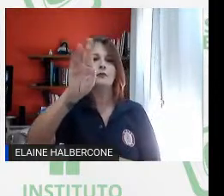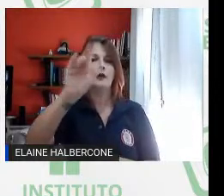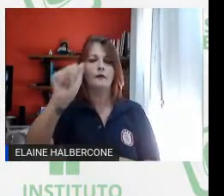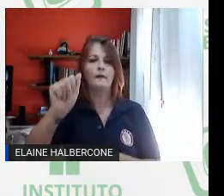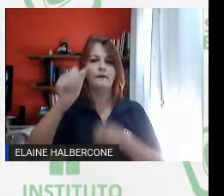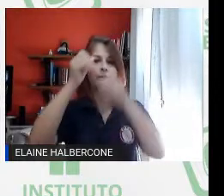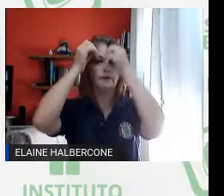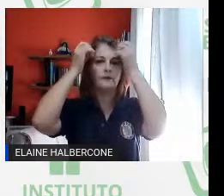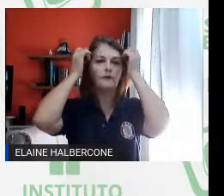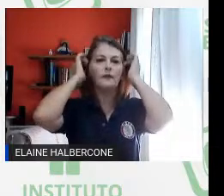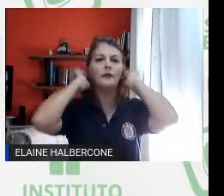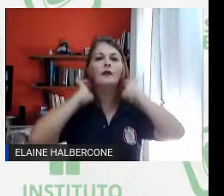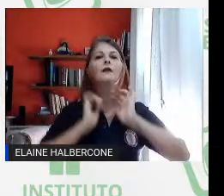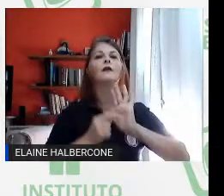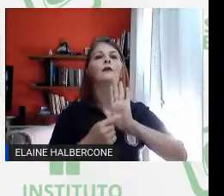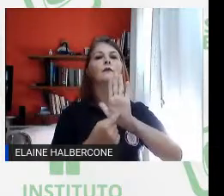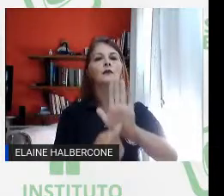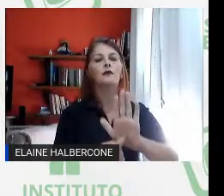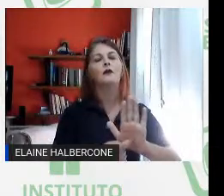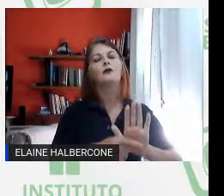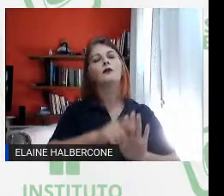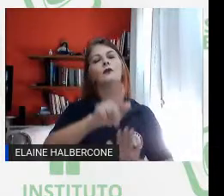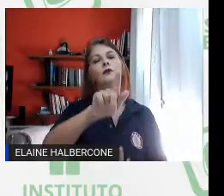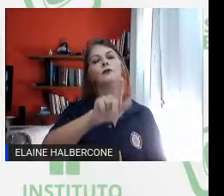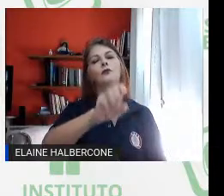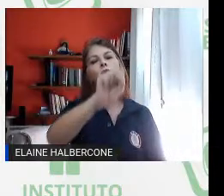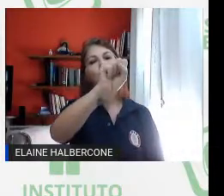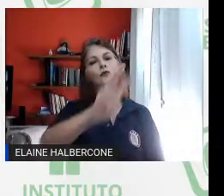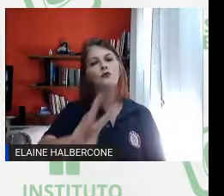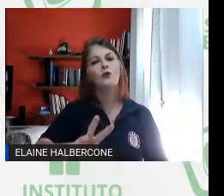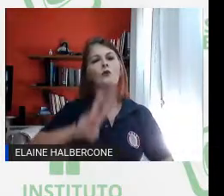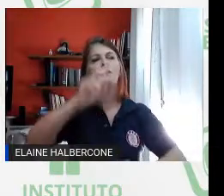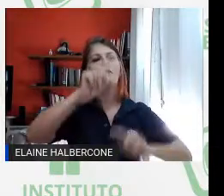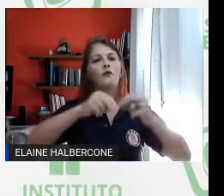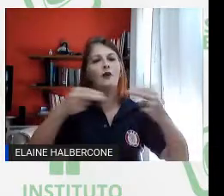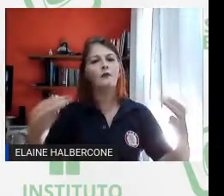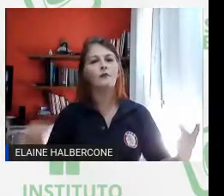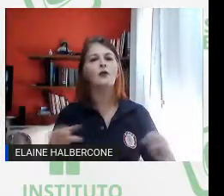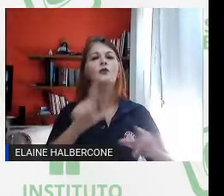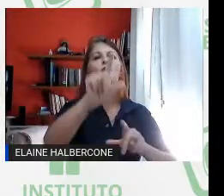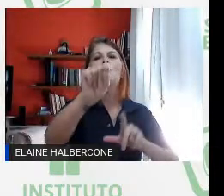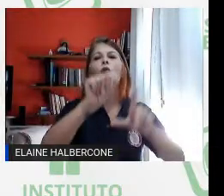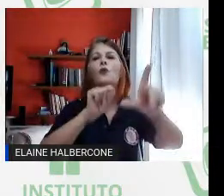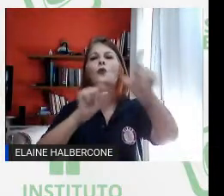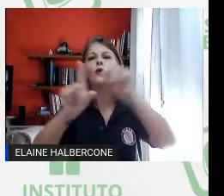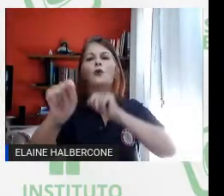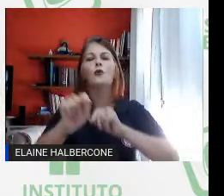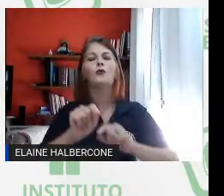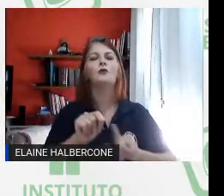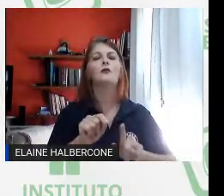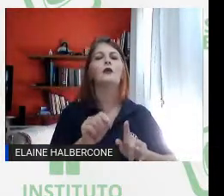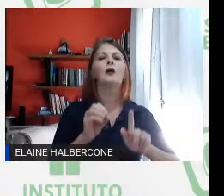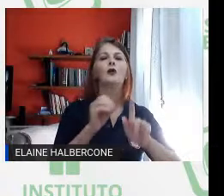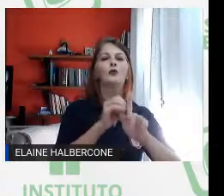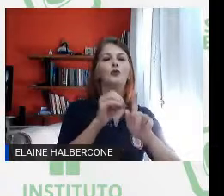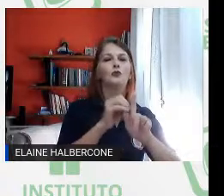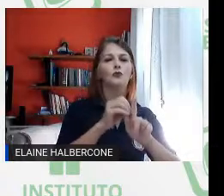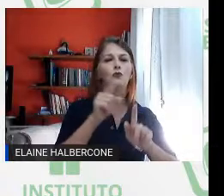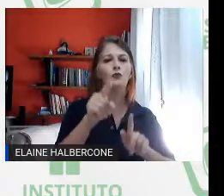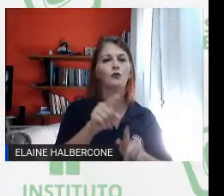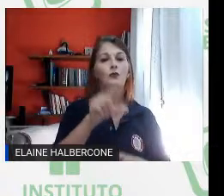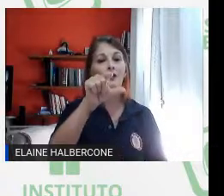Apresentamos para eles um GeoGebra, as ferramentas, como encontrar no Google, que esse aí é o GeoGebra